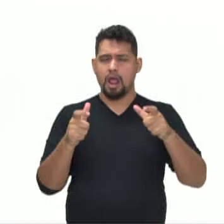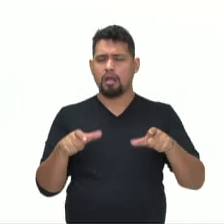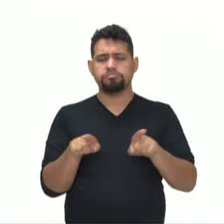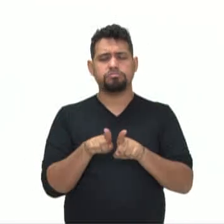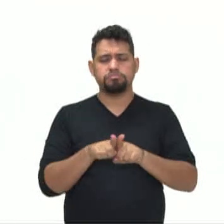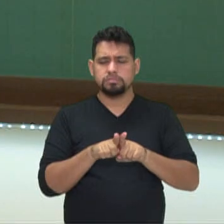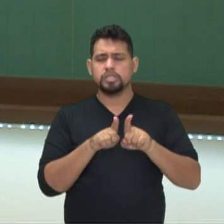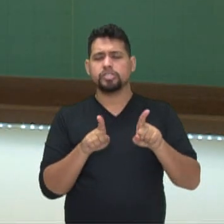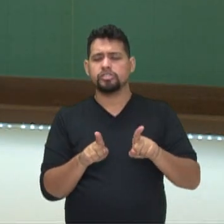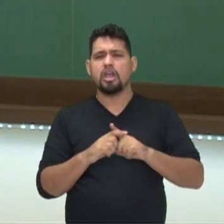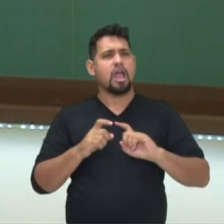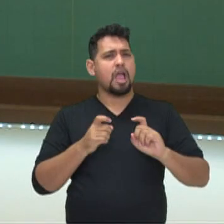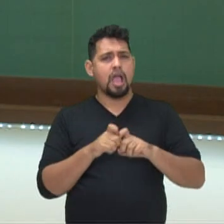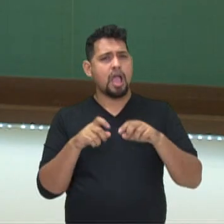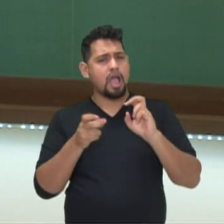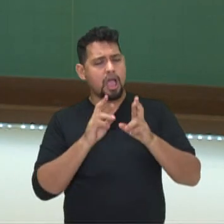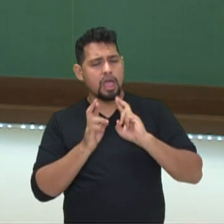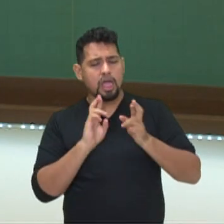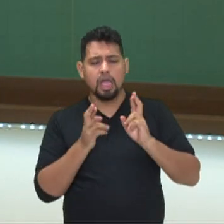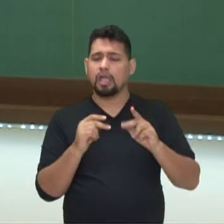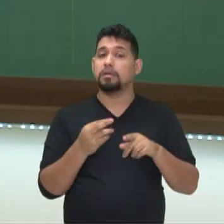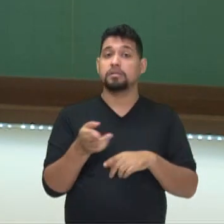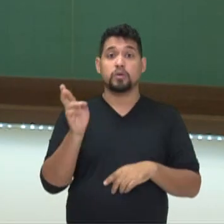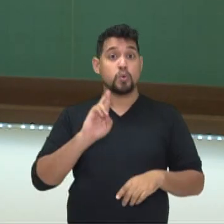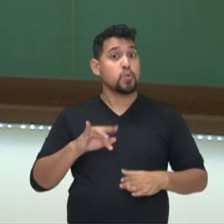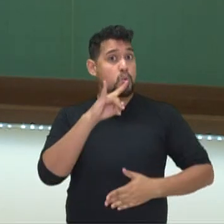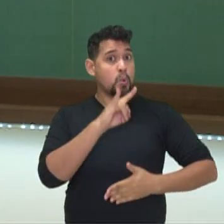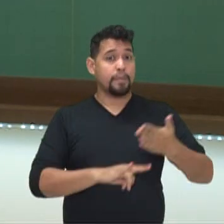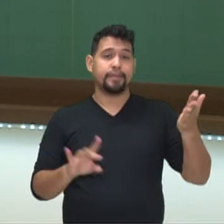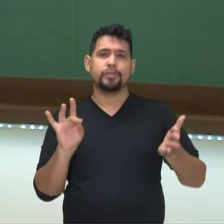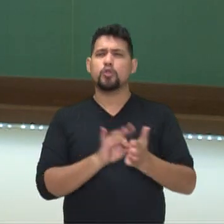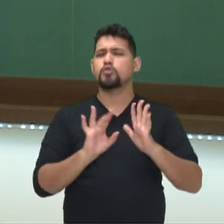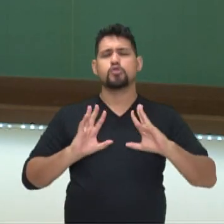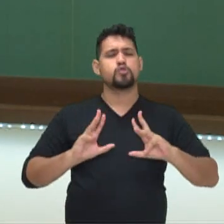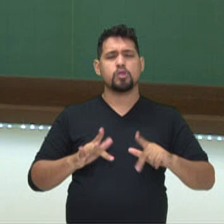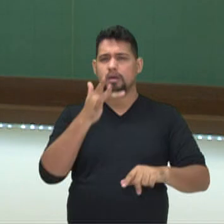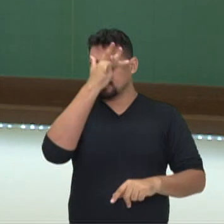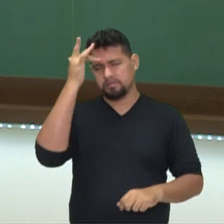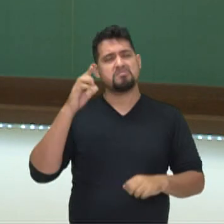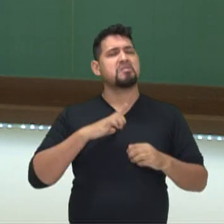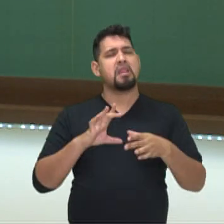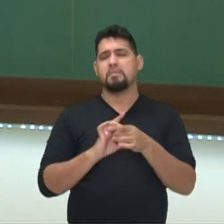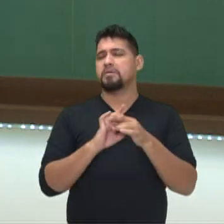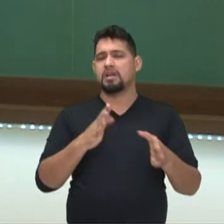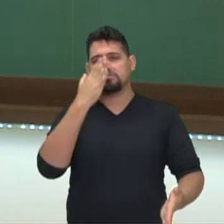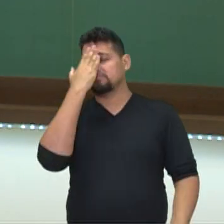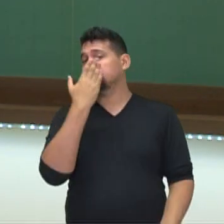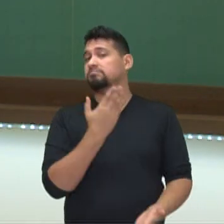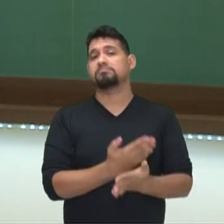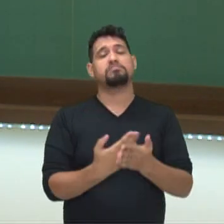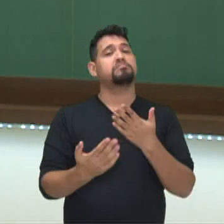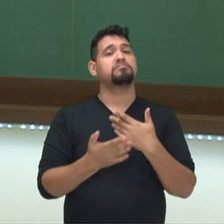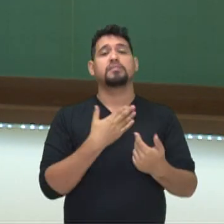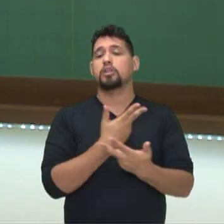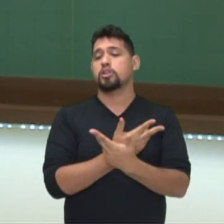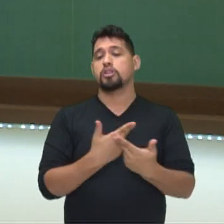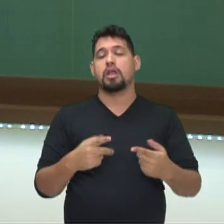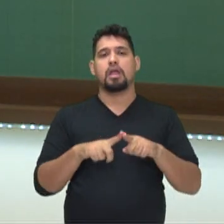Então, o documento máximo do Brasil diz que todo cidadão tem liberdade de crença, de consciência.